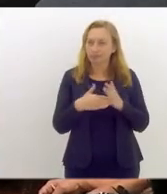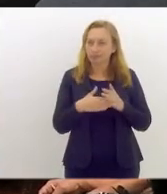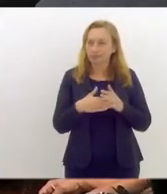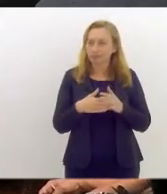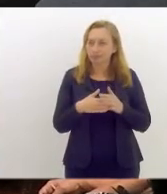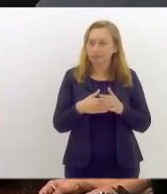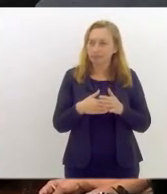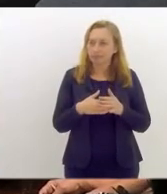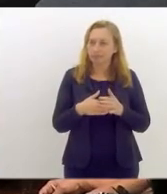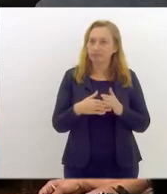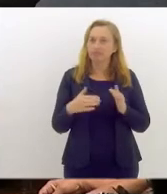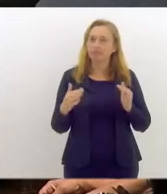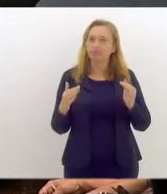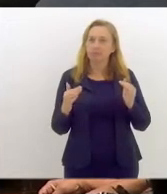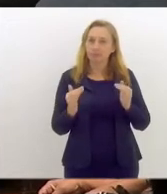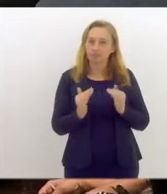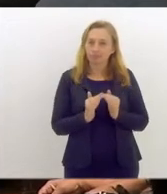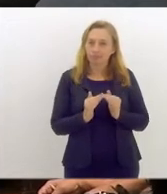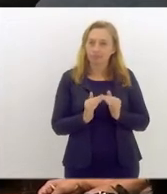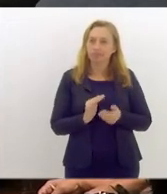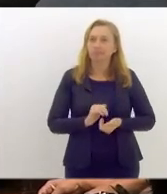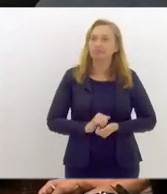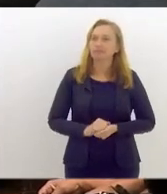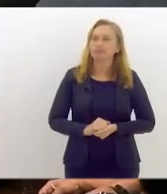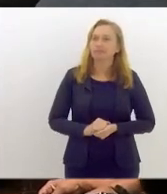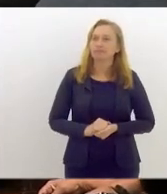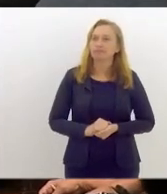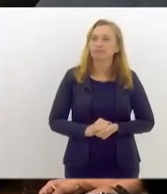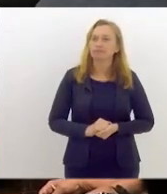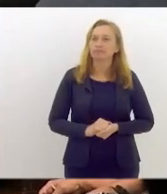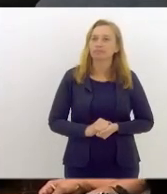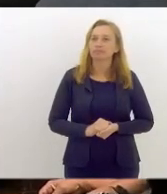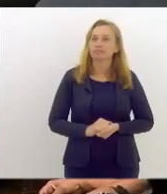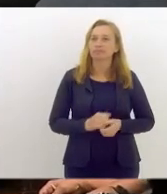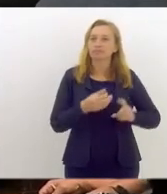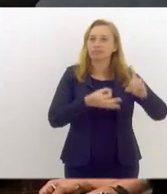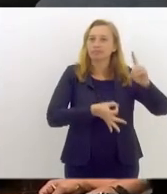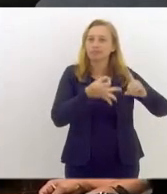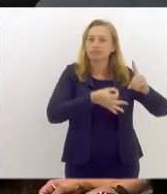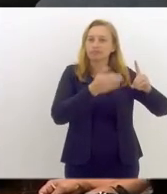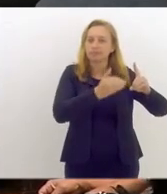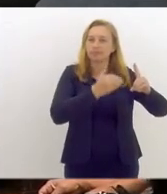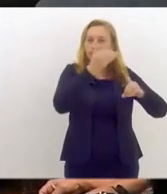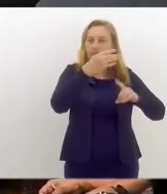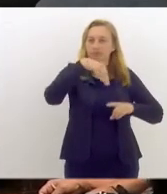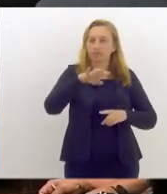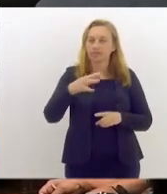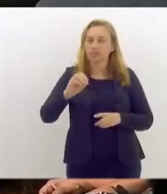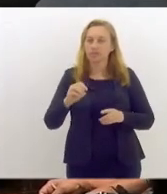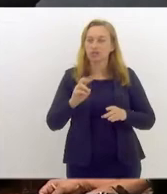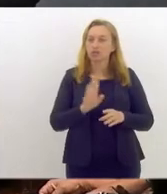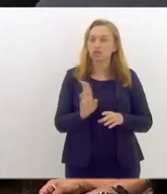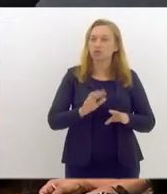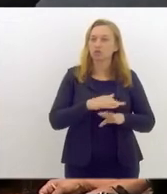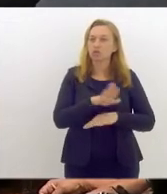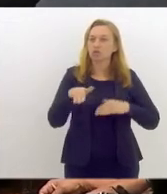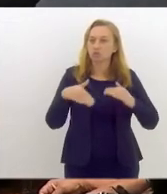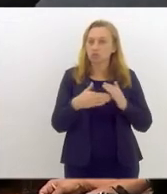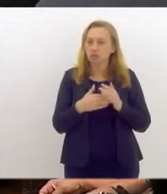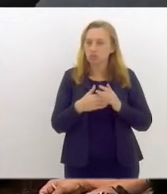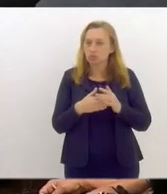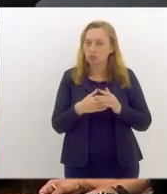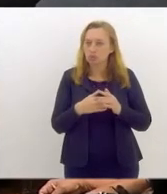parlamentares dessa casa Desembargador Marcelo em nome de quem cumprimento todos os